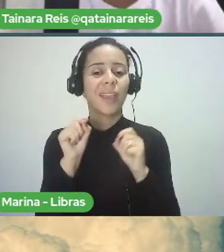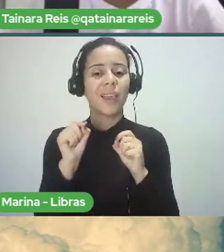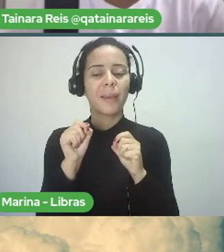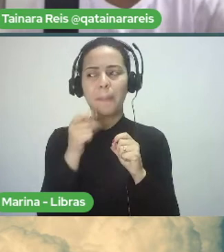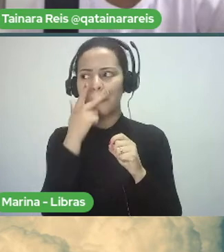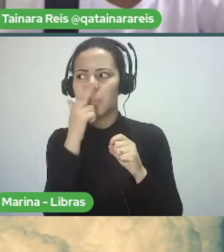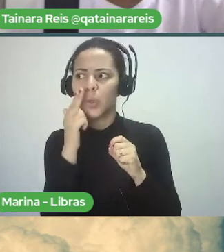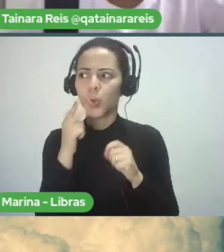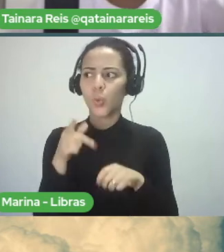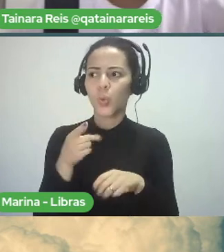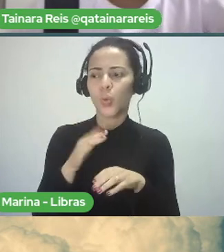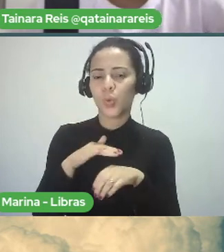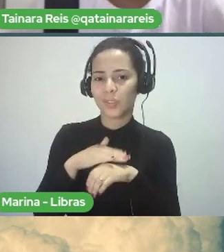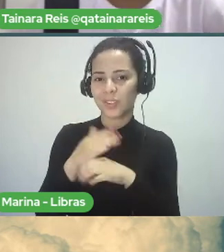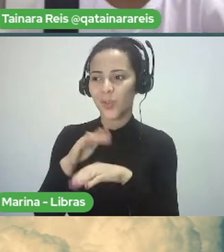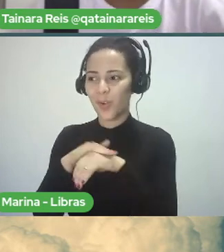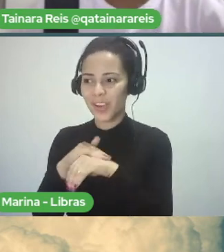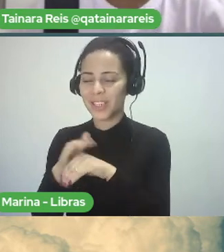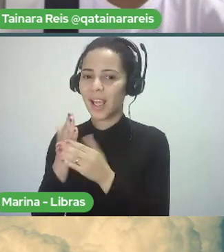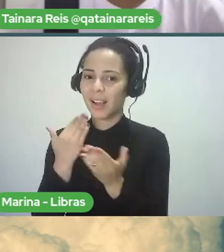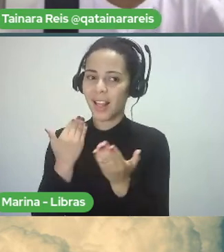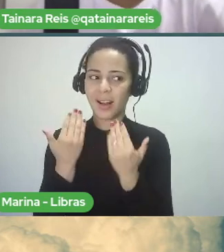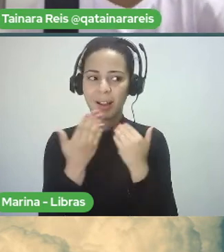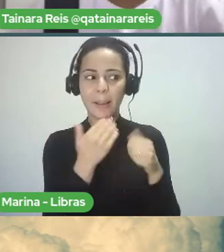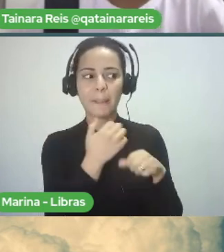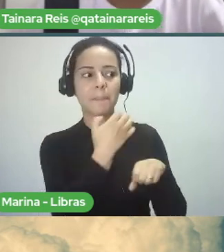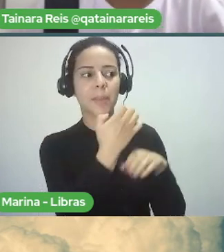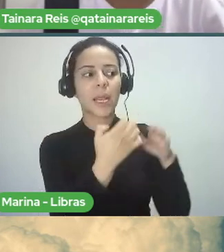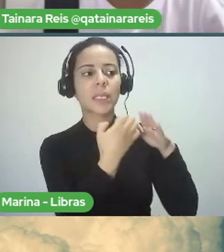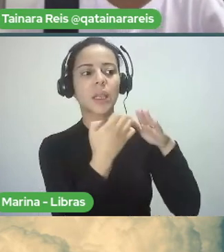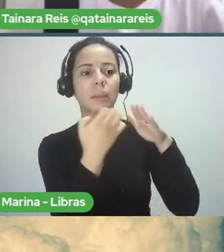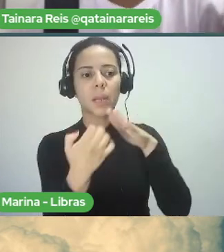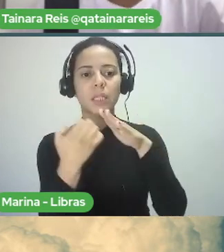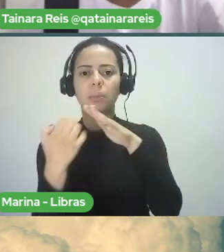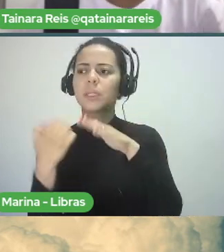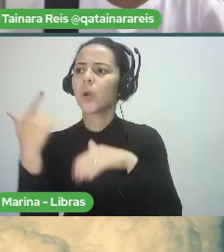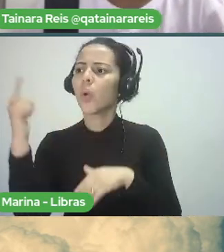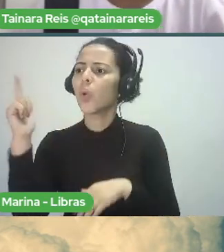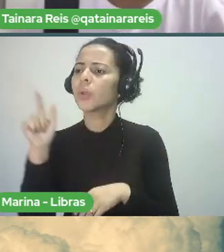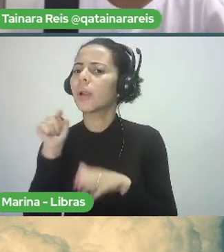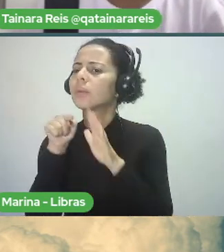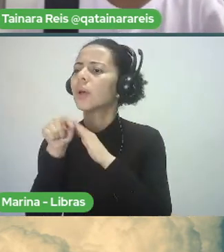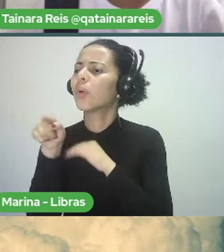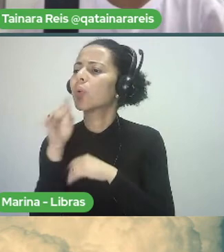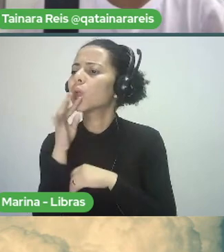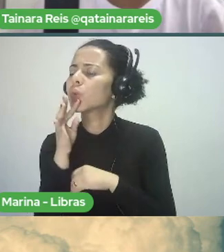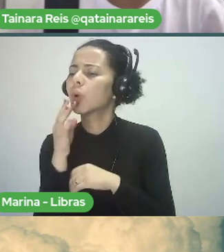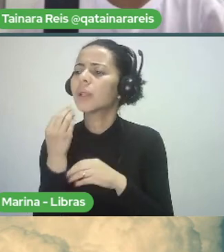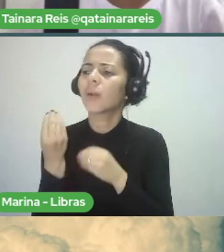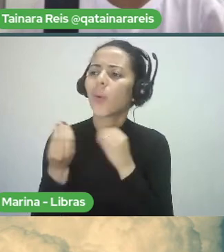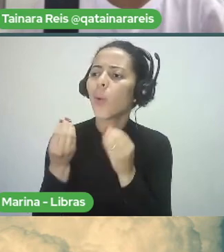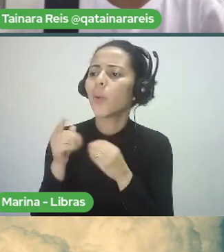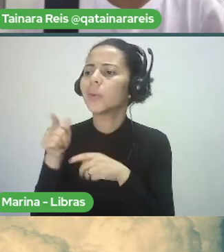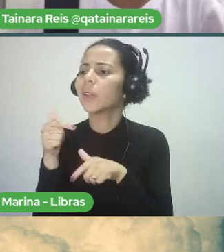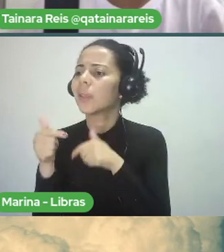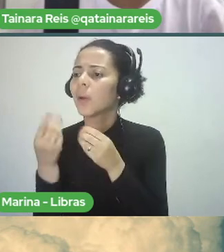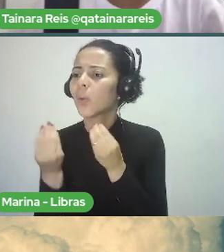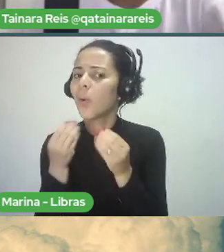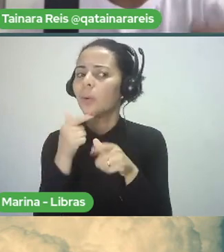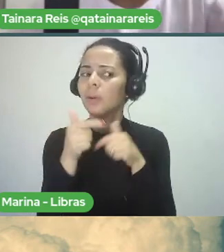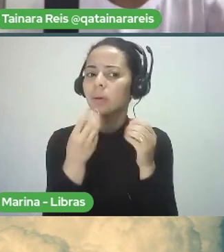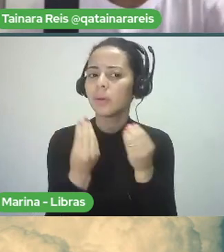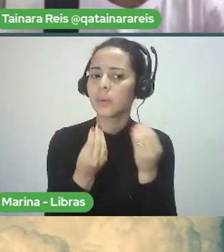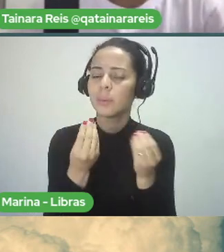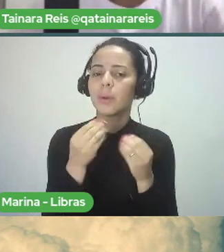pessoas de outras empresas também, para ver como elas fazem, como elas usam essa técnica. E aí,